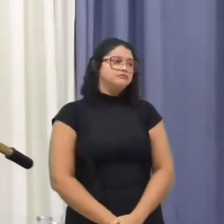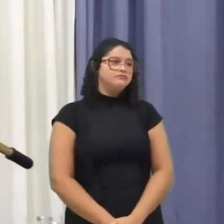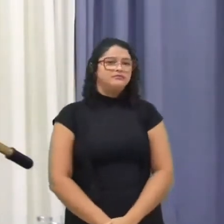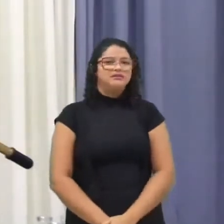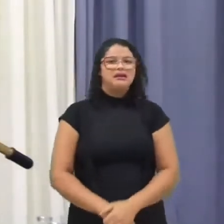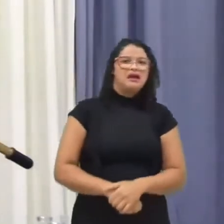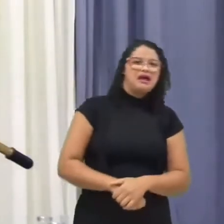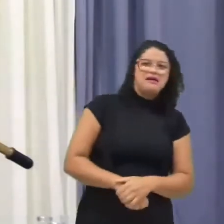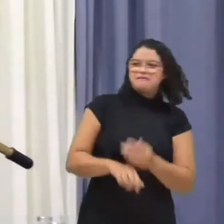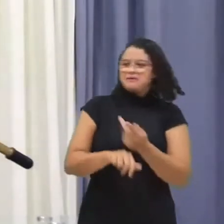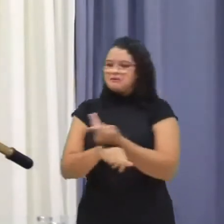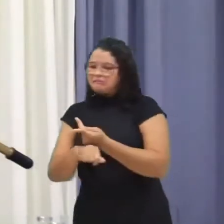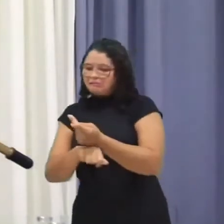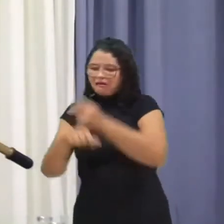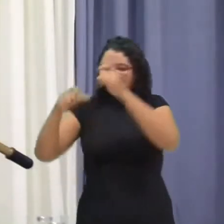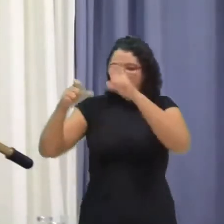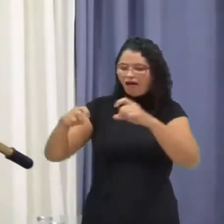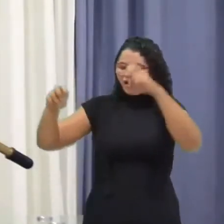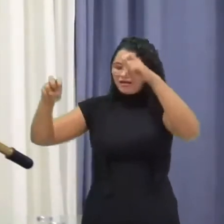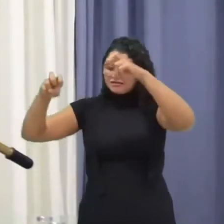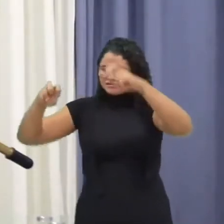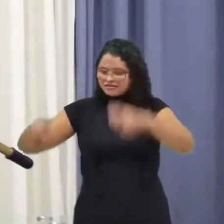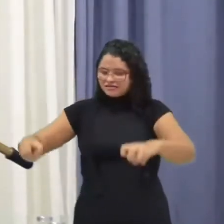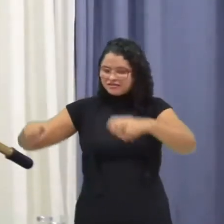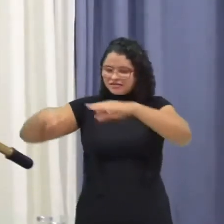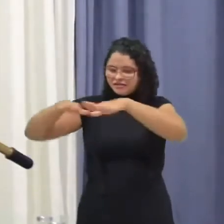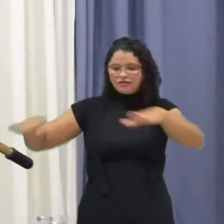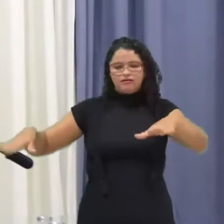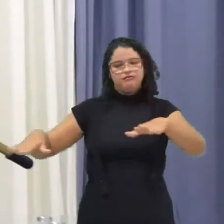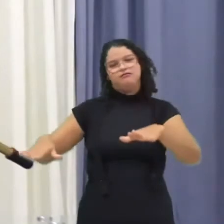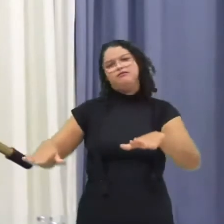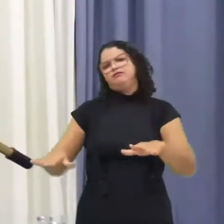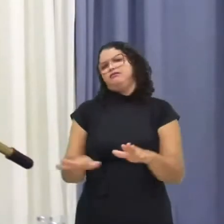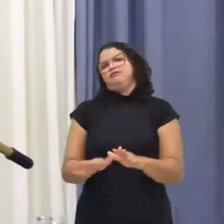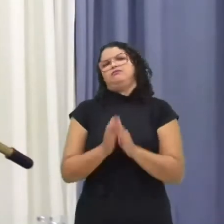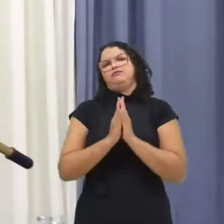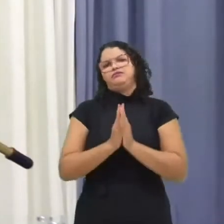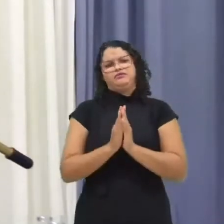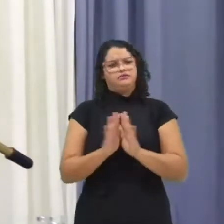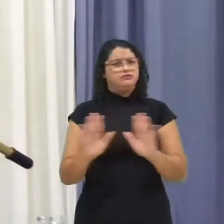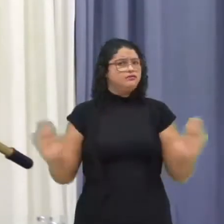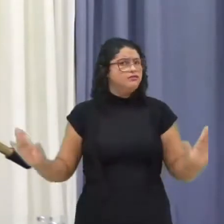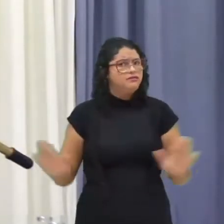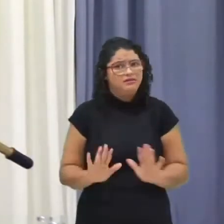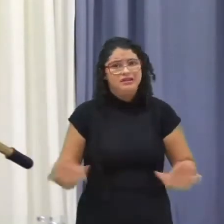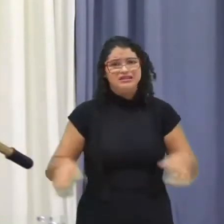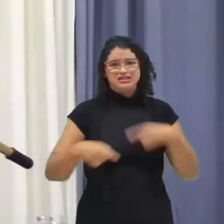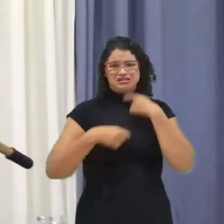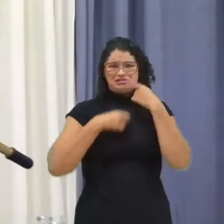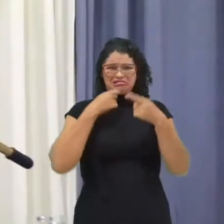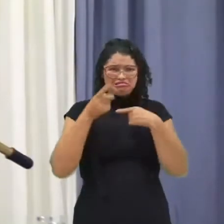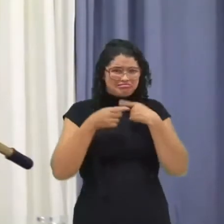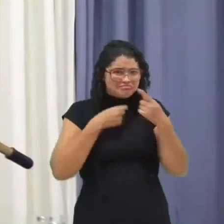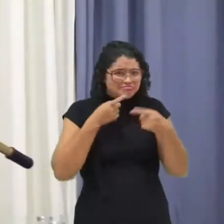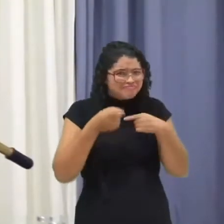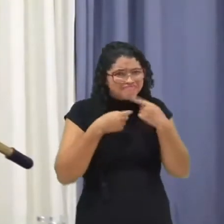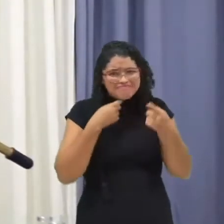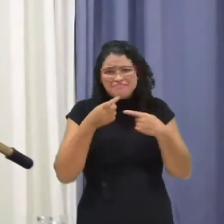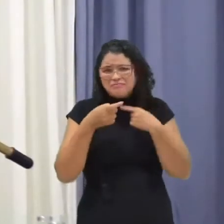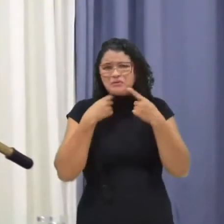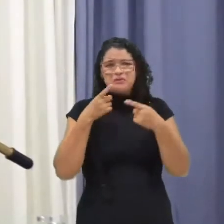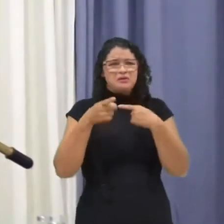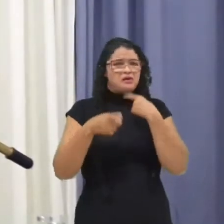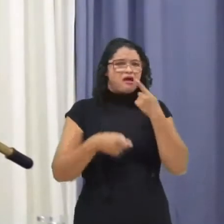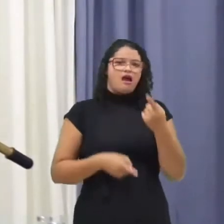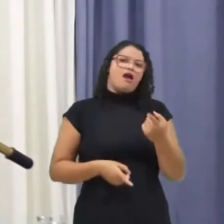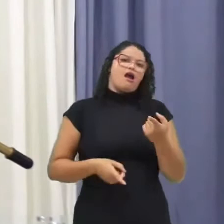um lugar onde vai assentar-se à mesa. De jeito nenhum. Não tem ninguém ainda desfrutando